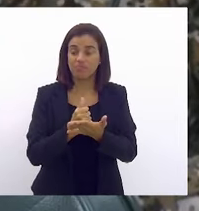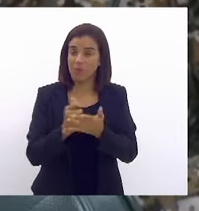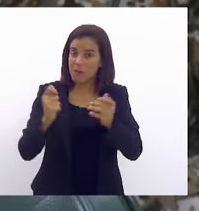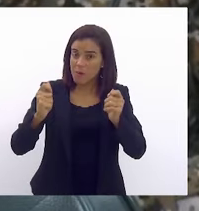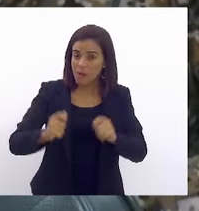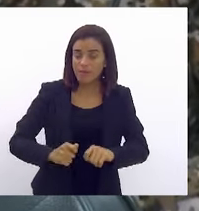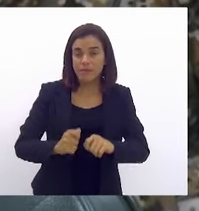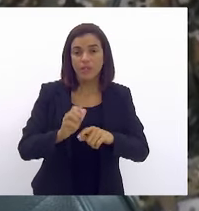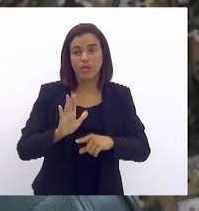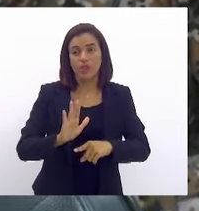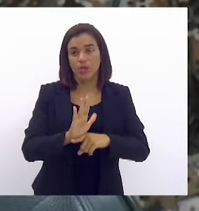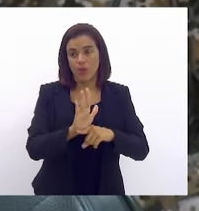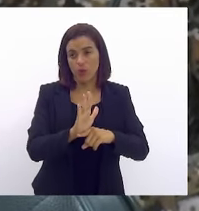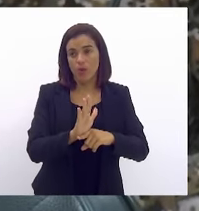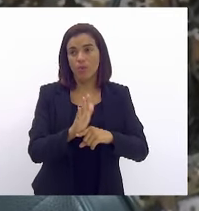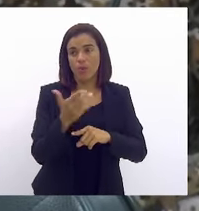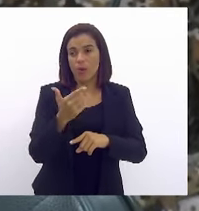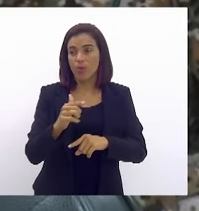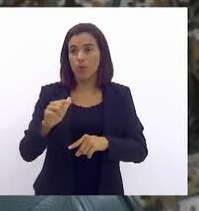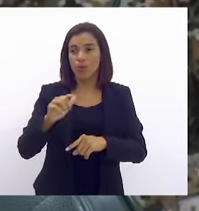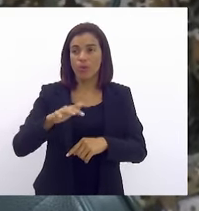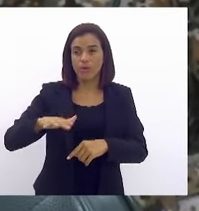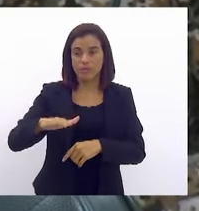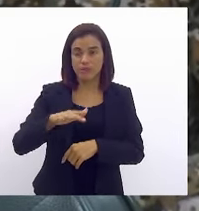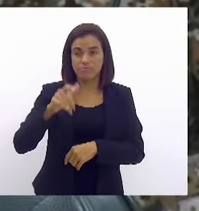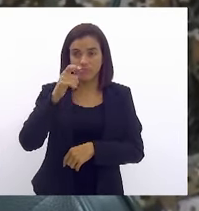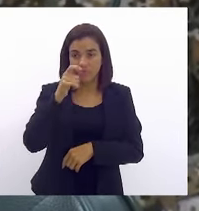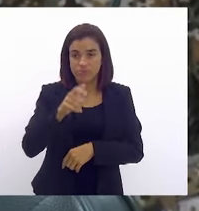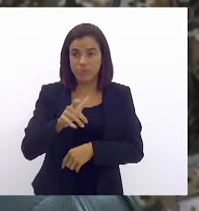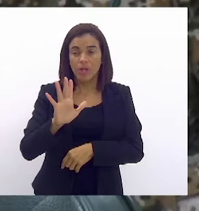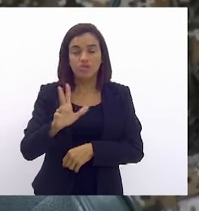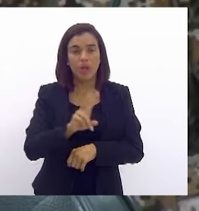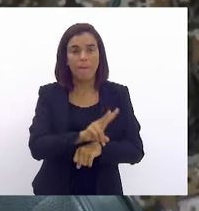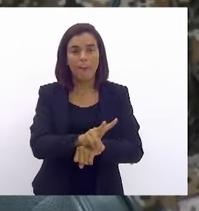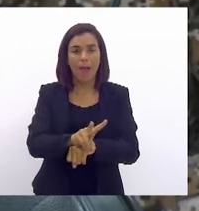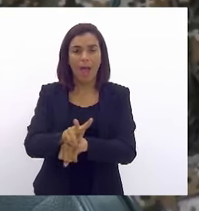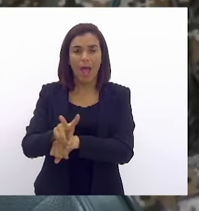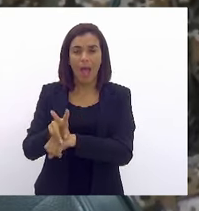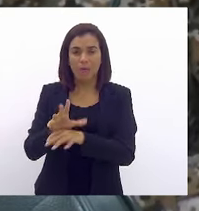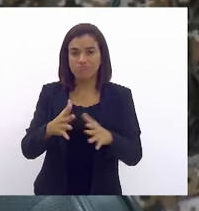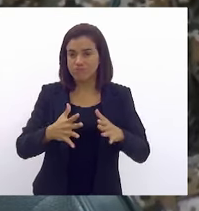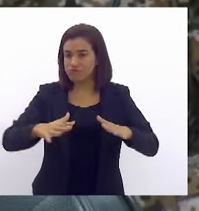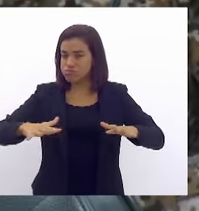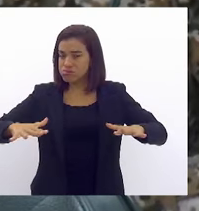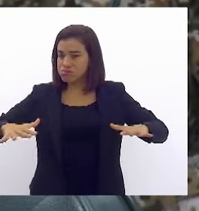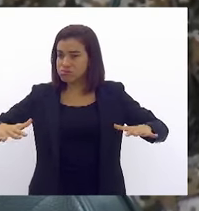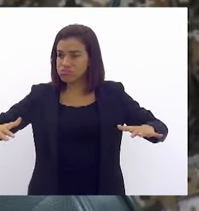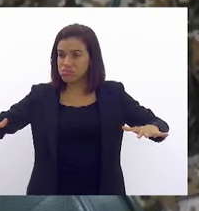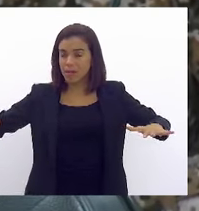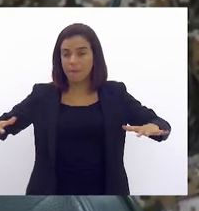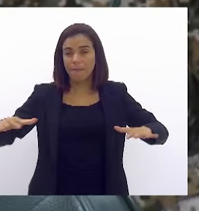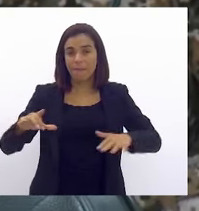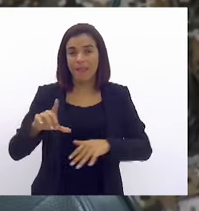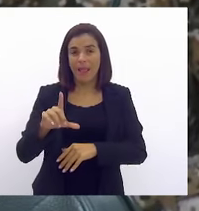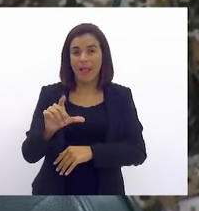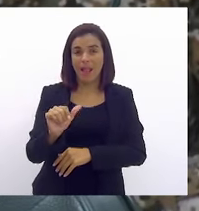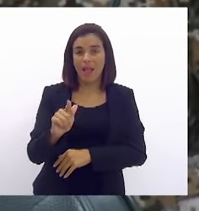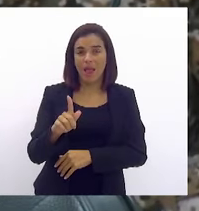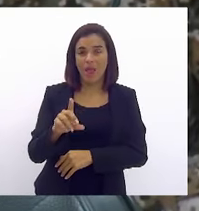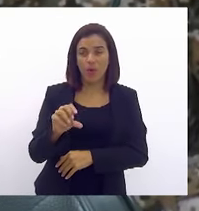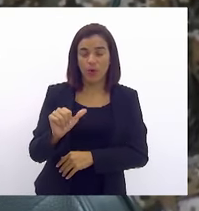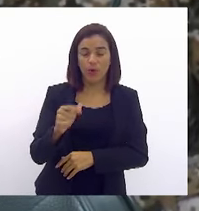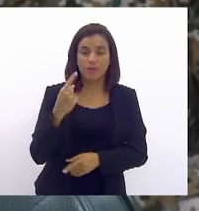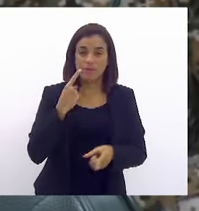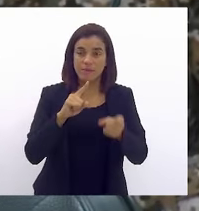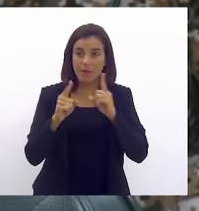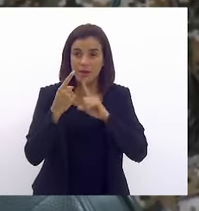cooperando, né, com outras partes interessadas. A gente tem feito monitoramentos extensivos ao longo da Lagoa de Maricá, principalmente. Agora a gente tem feito